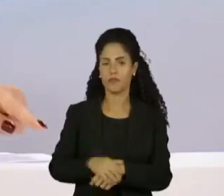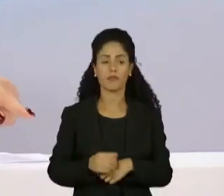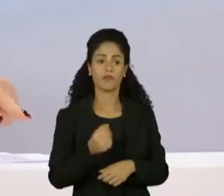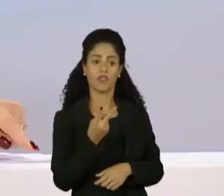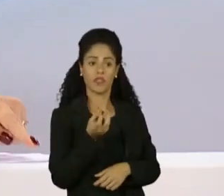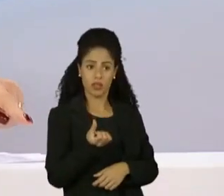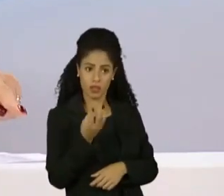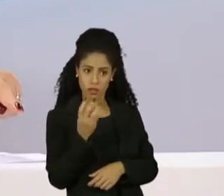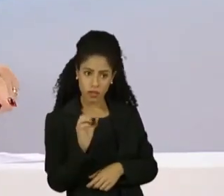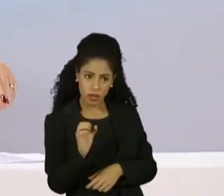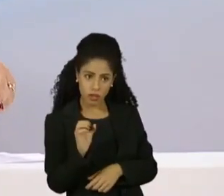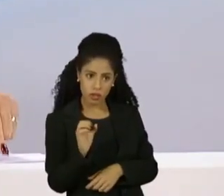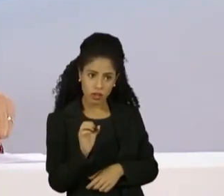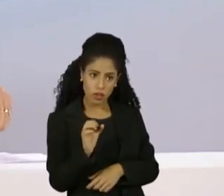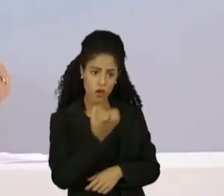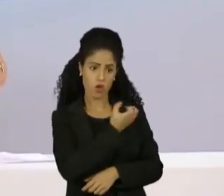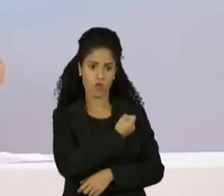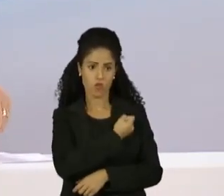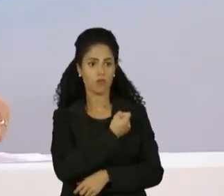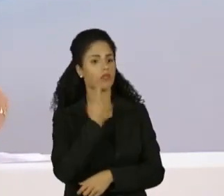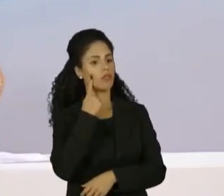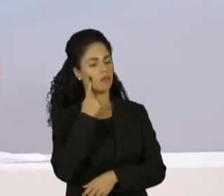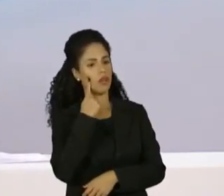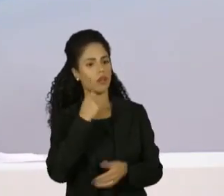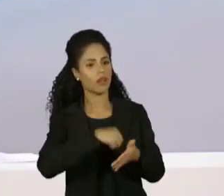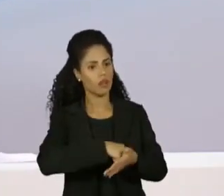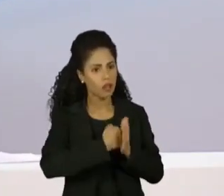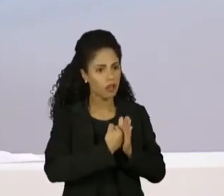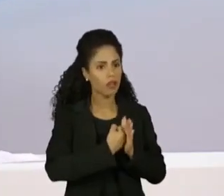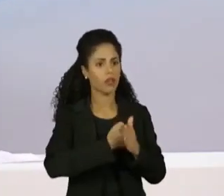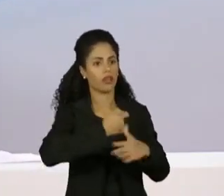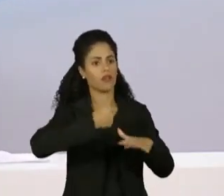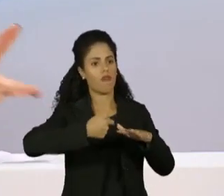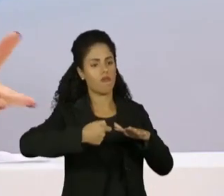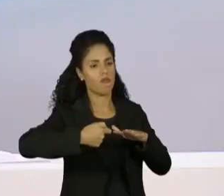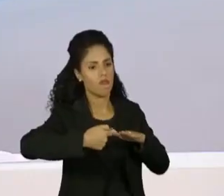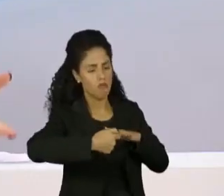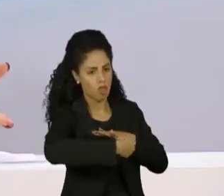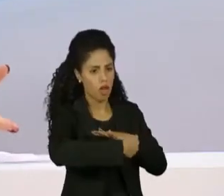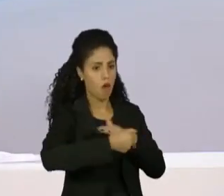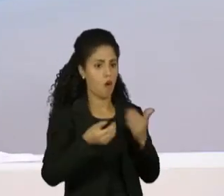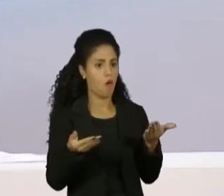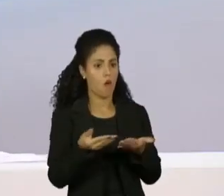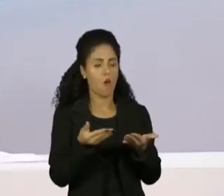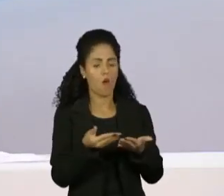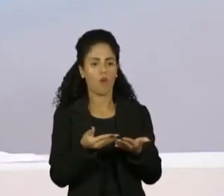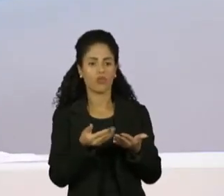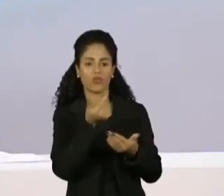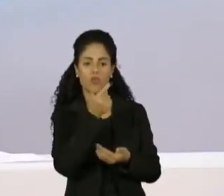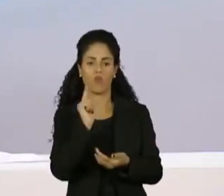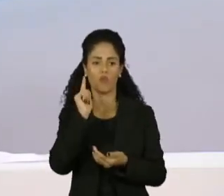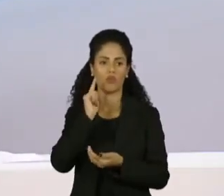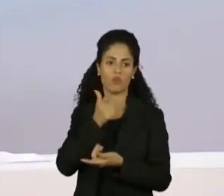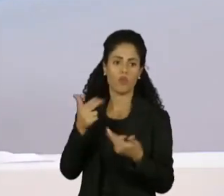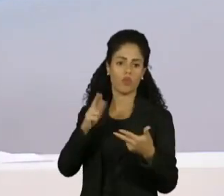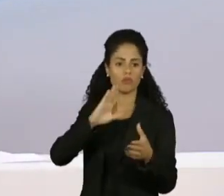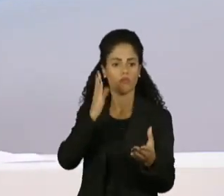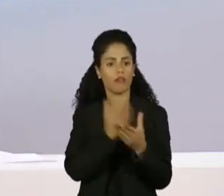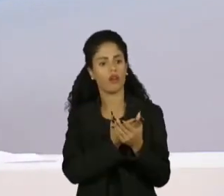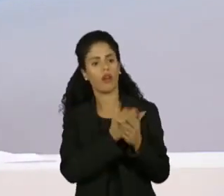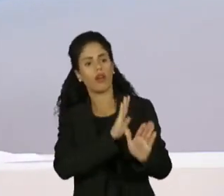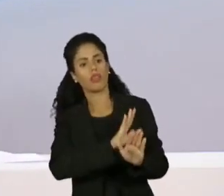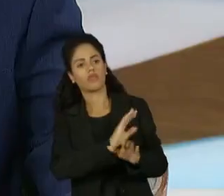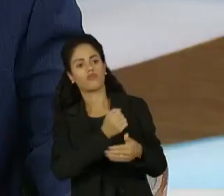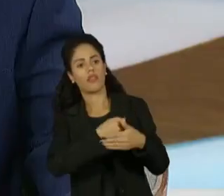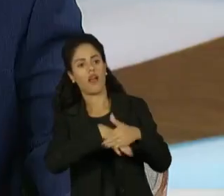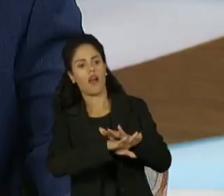que põe freio na ação das redes sociais, das big techs, e que não hoje estão olhando para esse processo, né? Que estão deixando correr